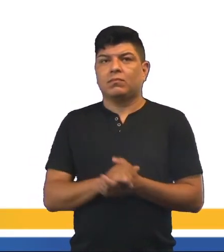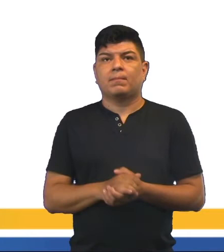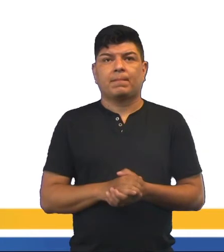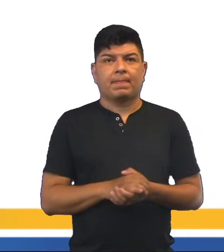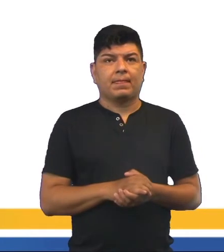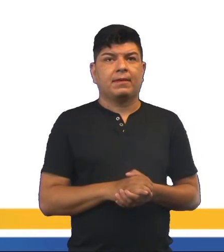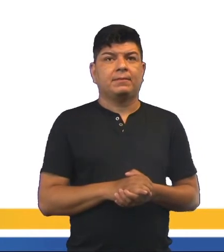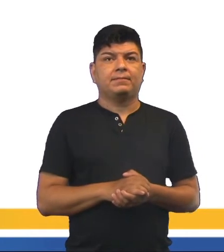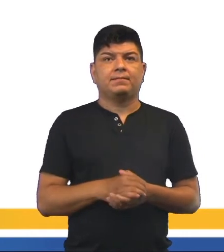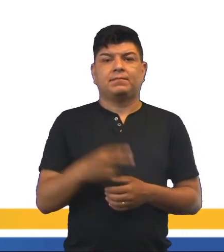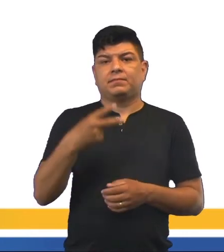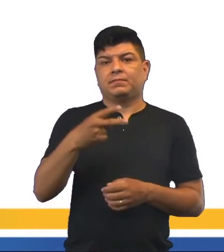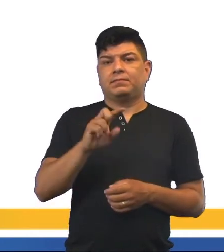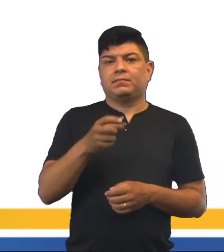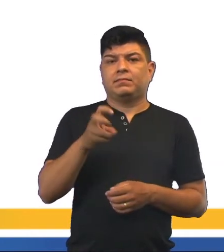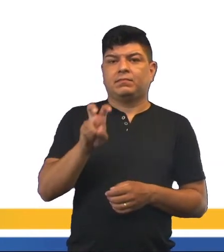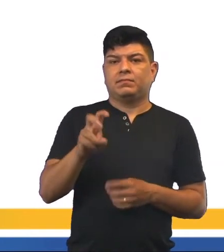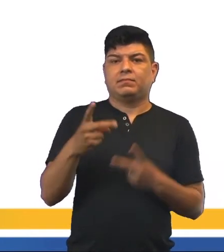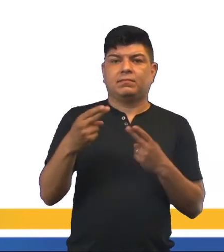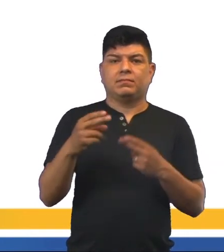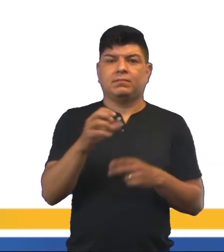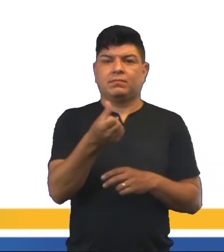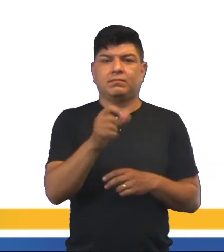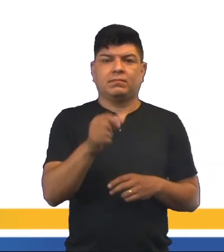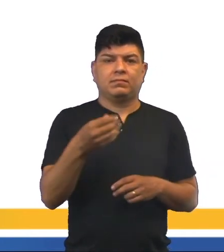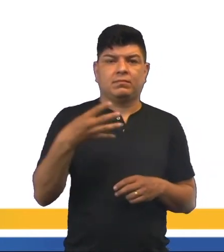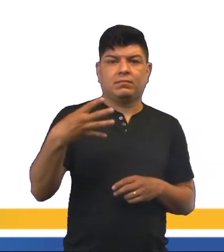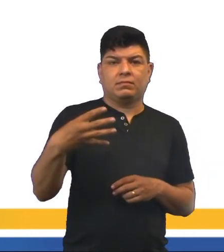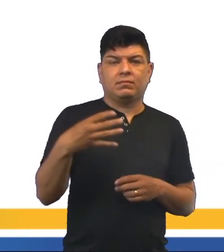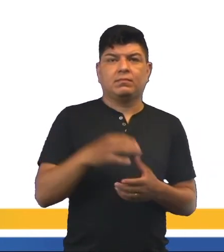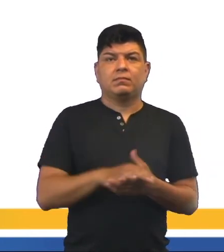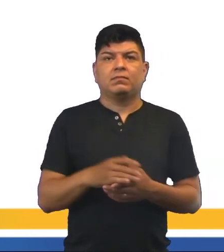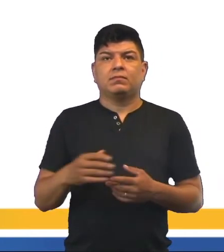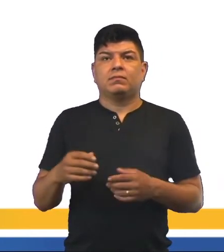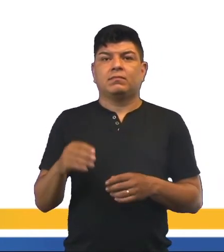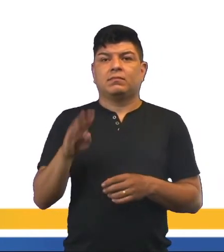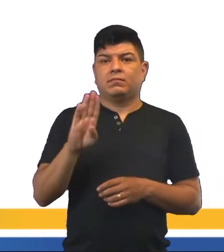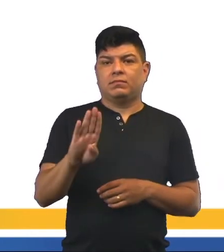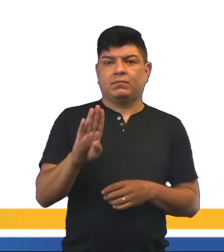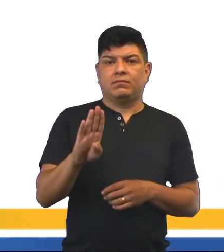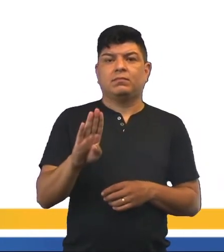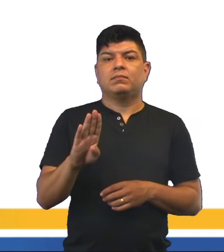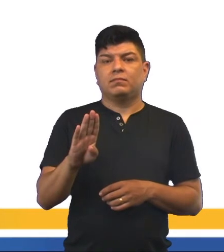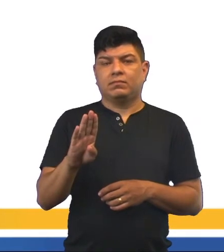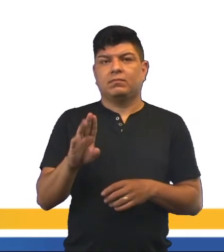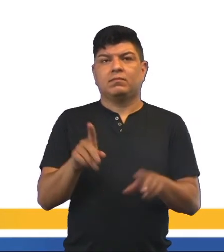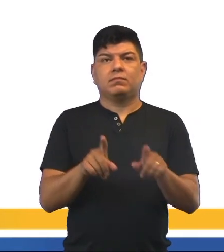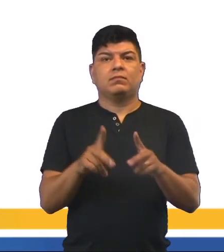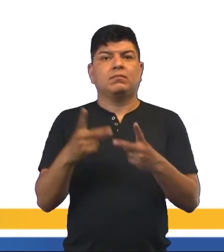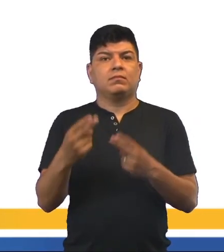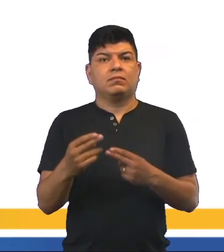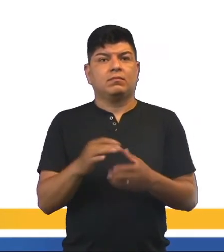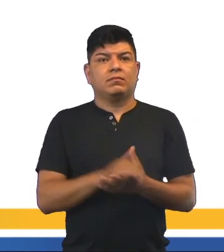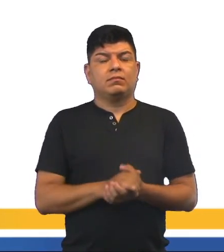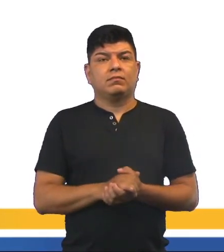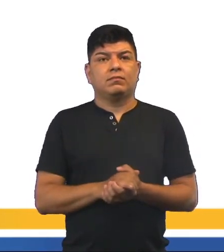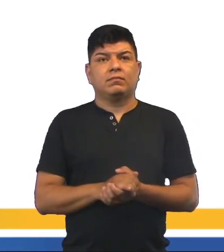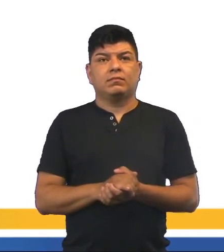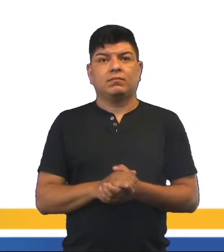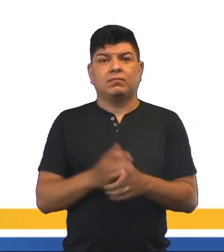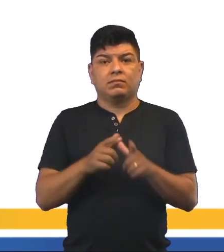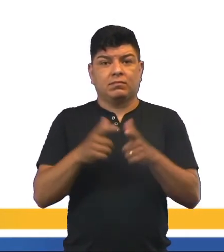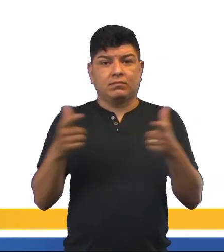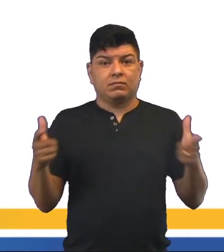tá? 2 sobre 5 igual a 6,4 sobre B', C'. Implica que